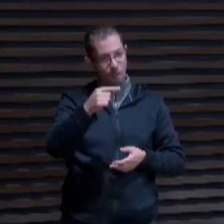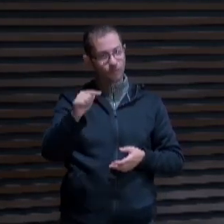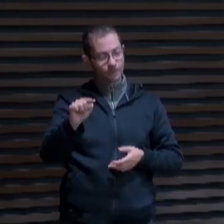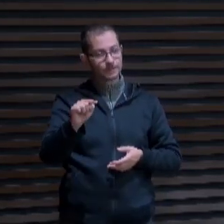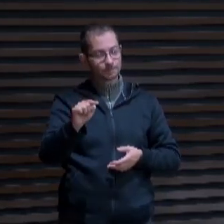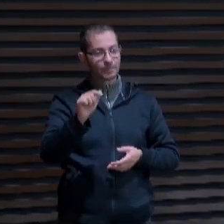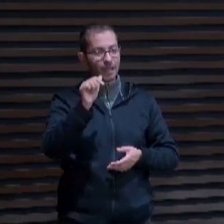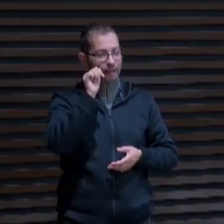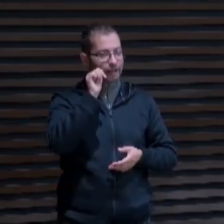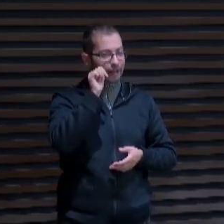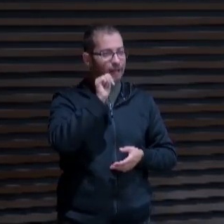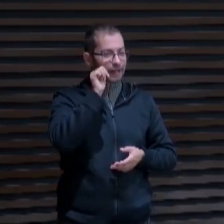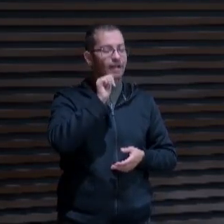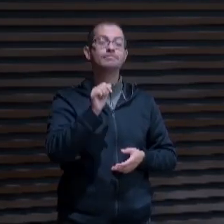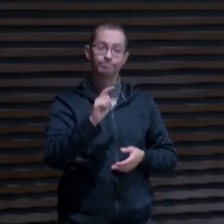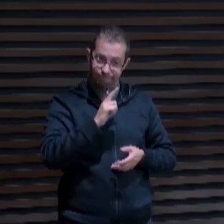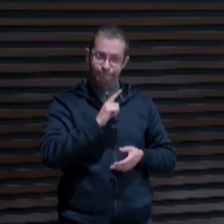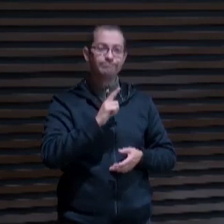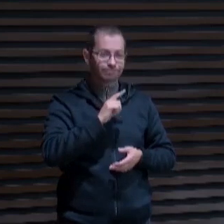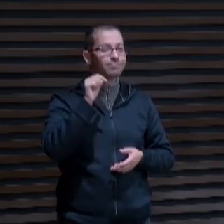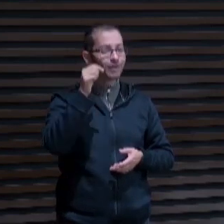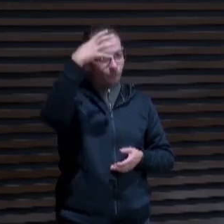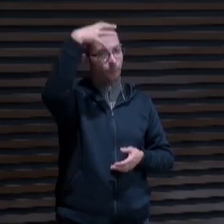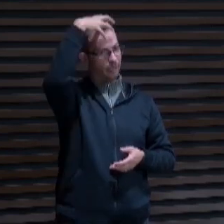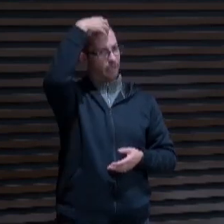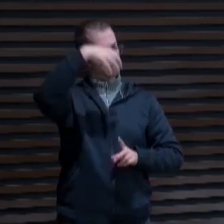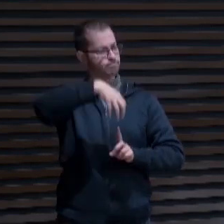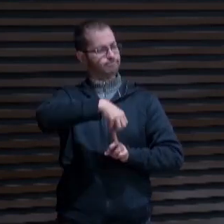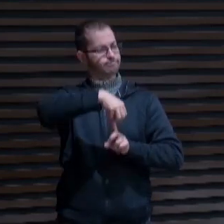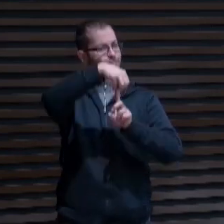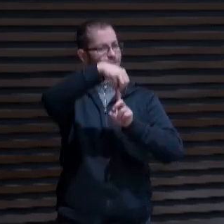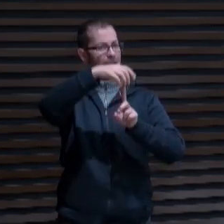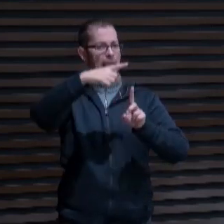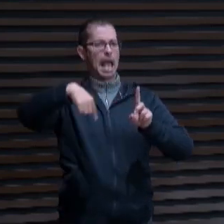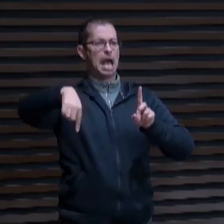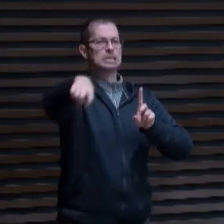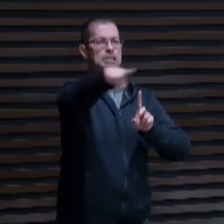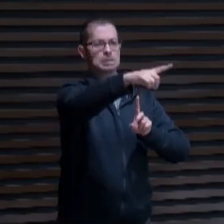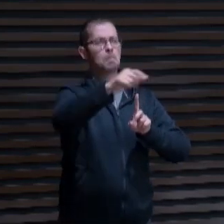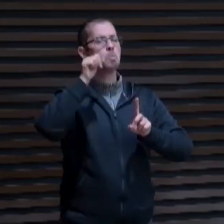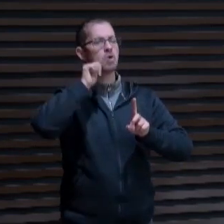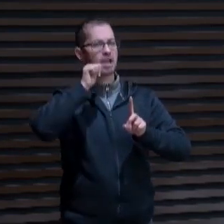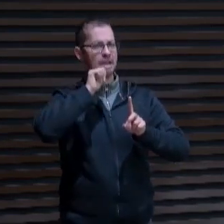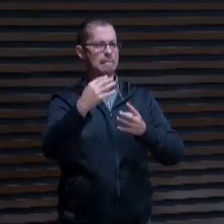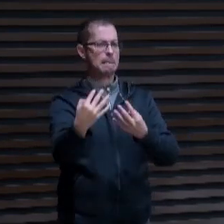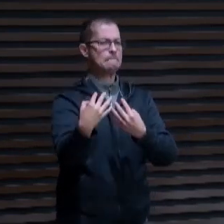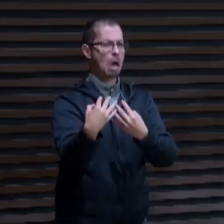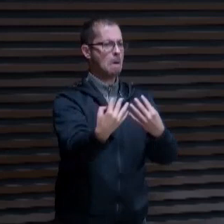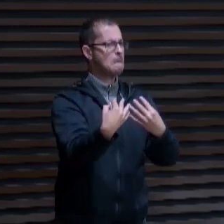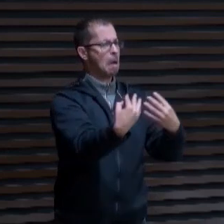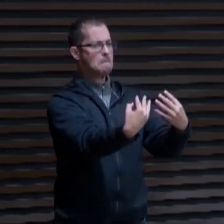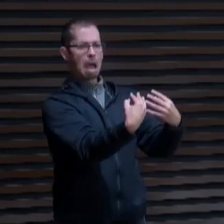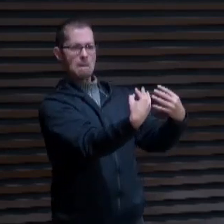foi tão drástico, e foi tão terrível isso, que ele começou a seguir